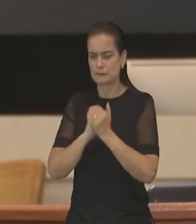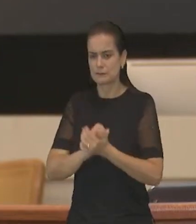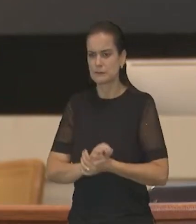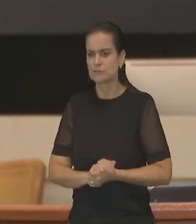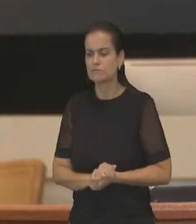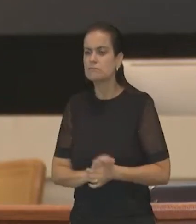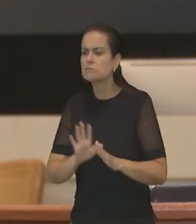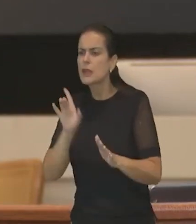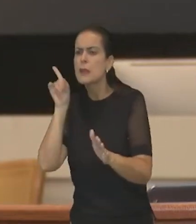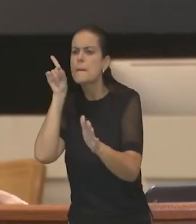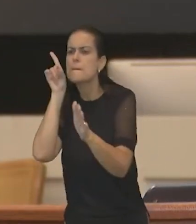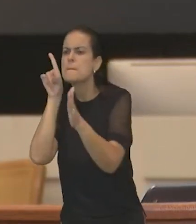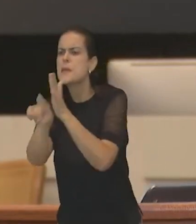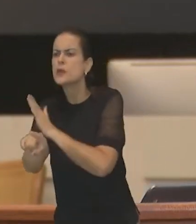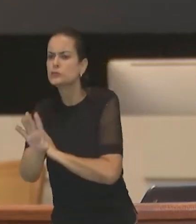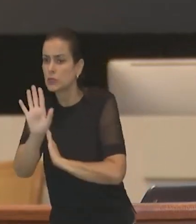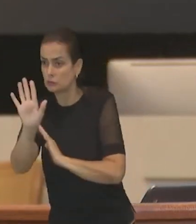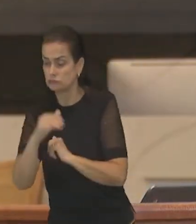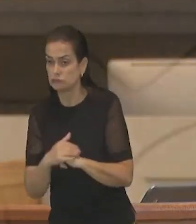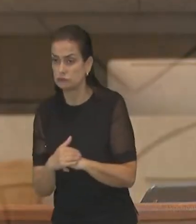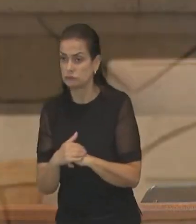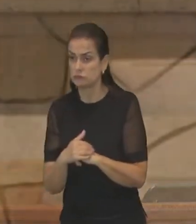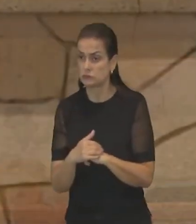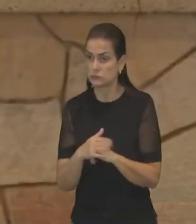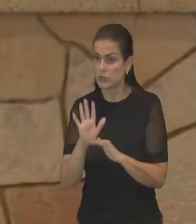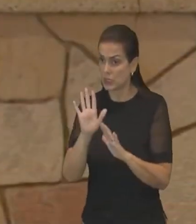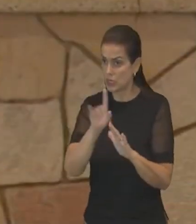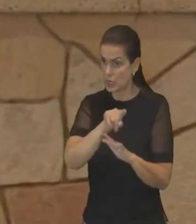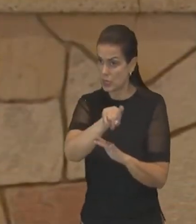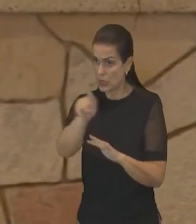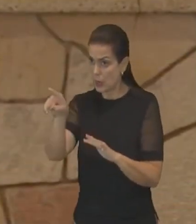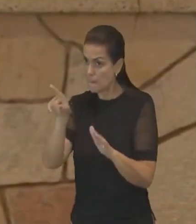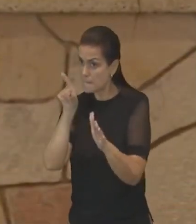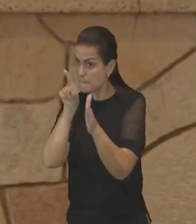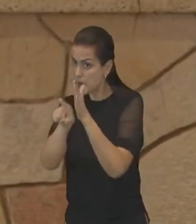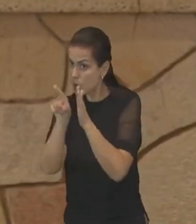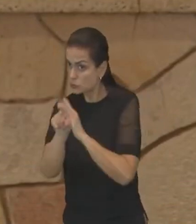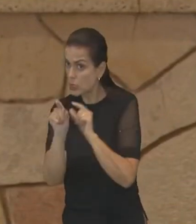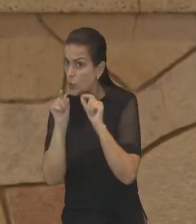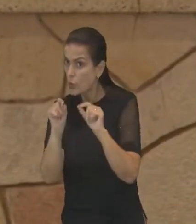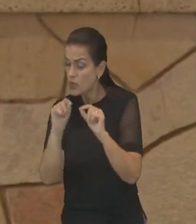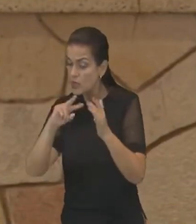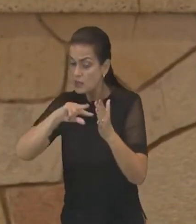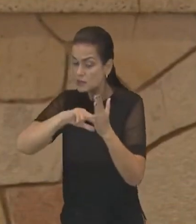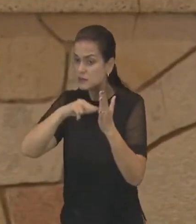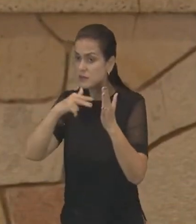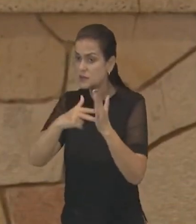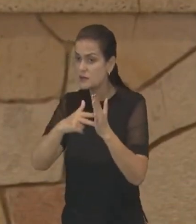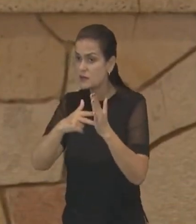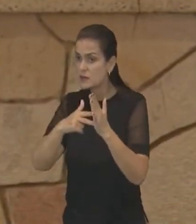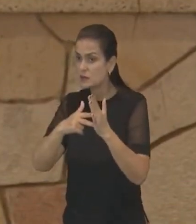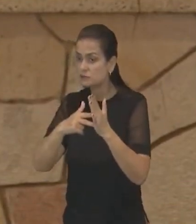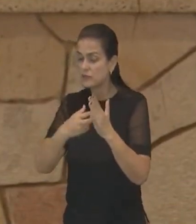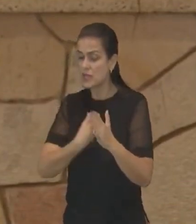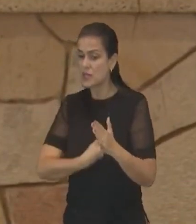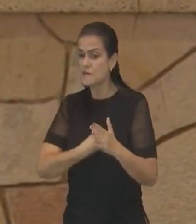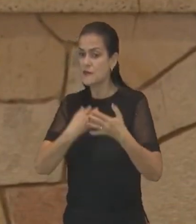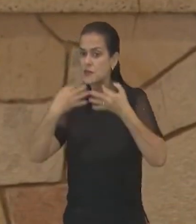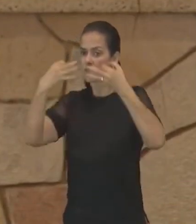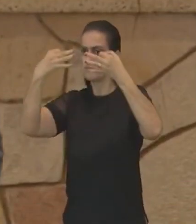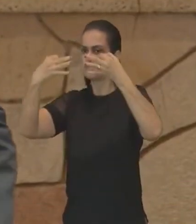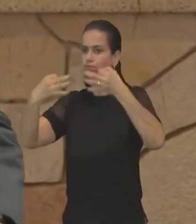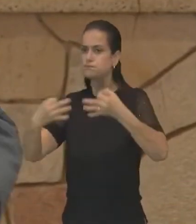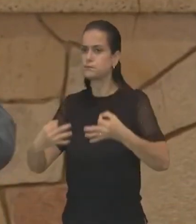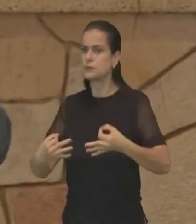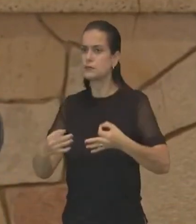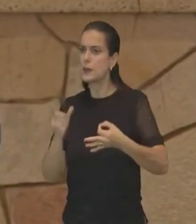O que é santidade? Eu gostaria de maneira muito didática e tranquila e de maneira especial convidar os meus